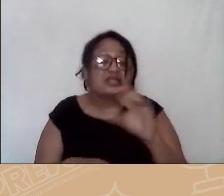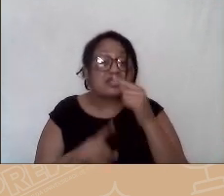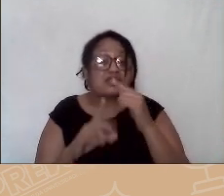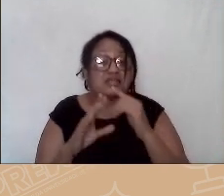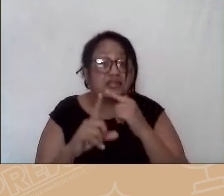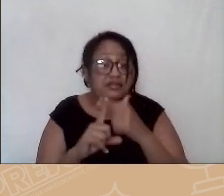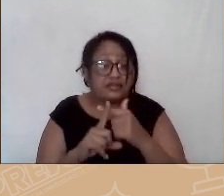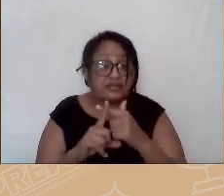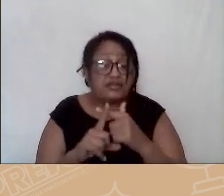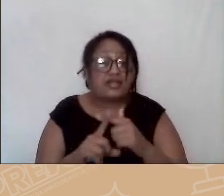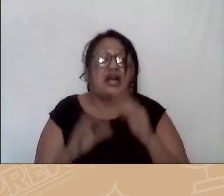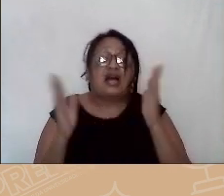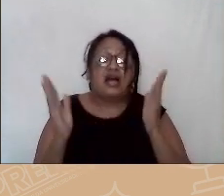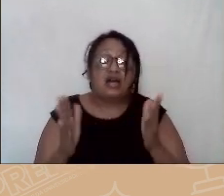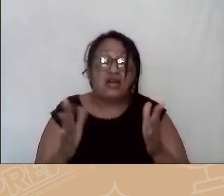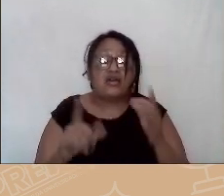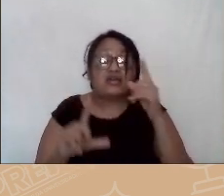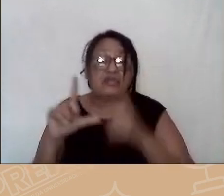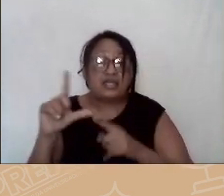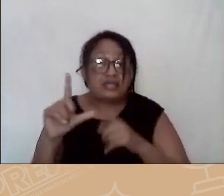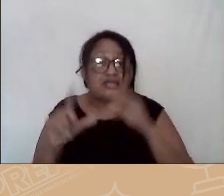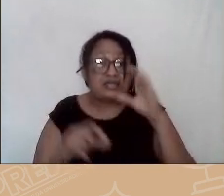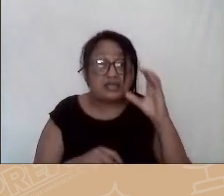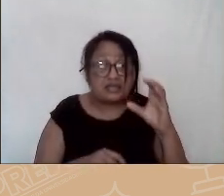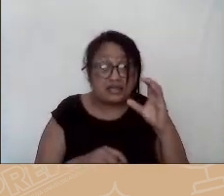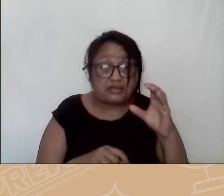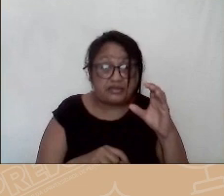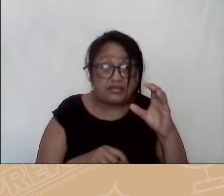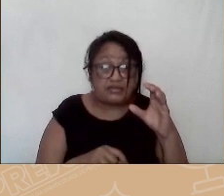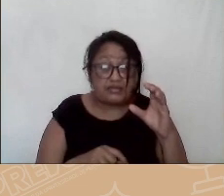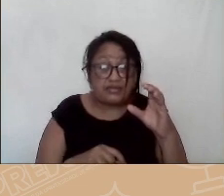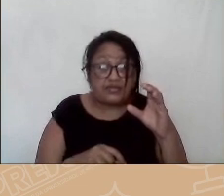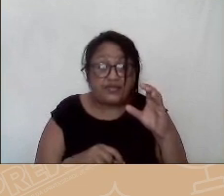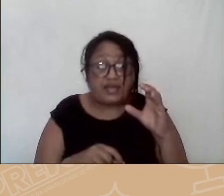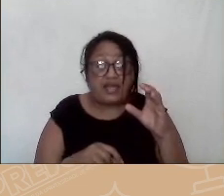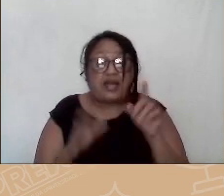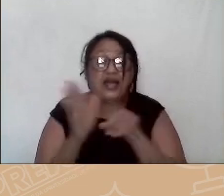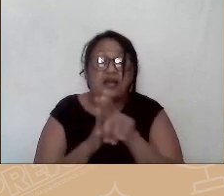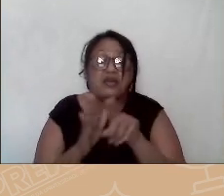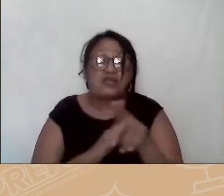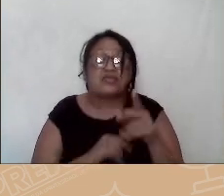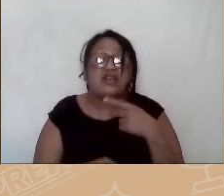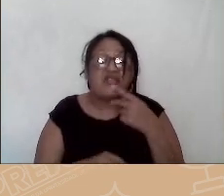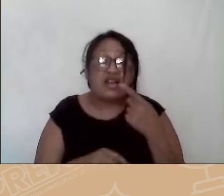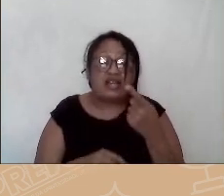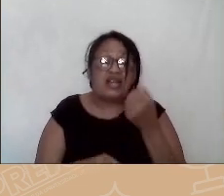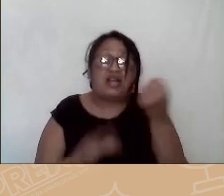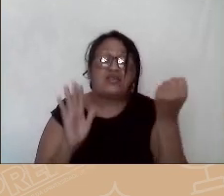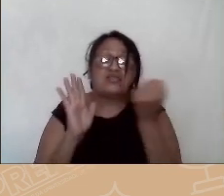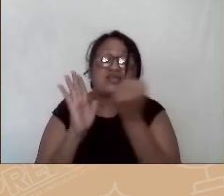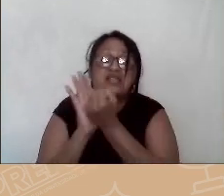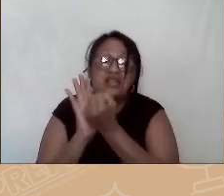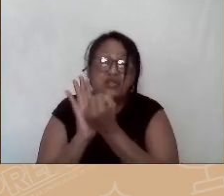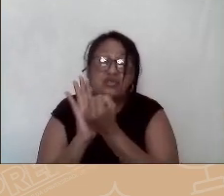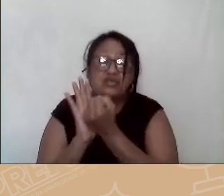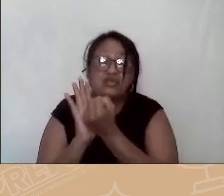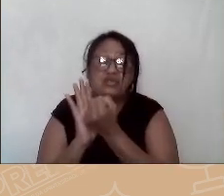letra C o enunciado da letra C diz o seguinte o século